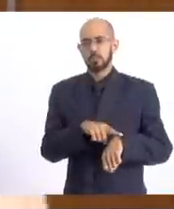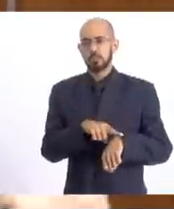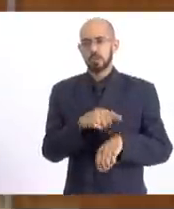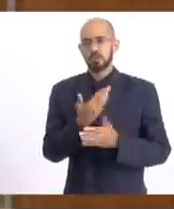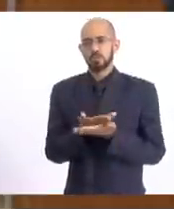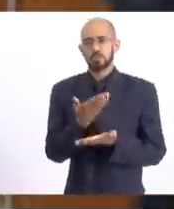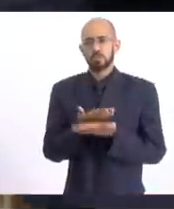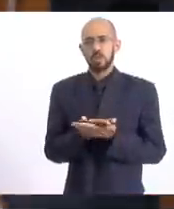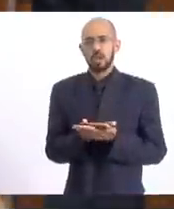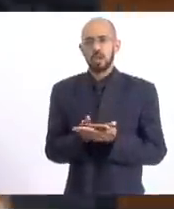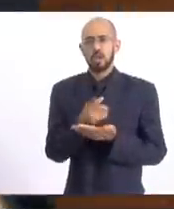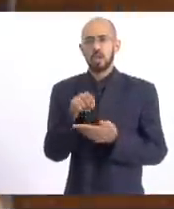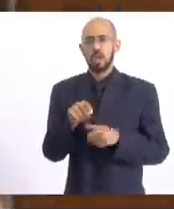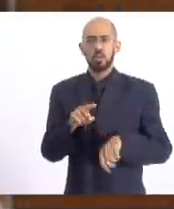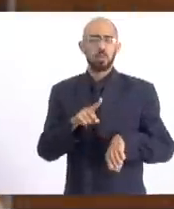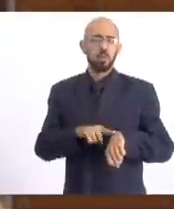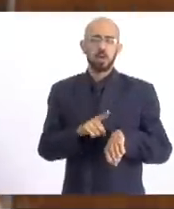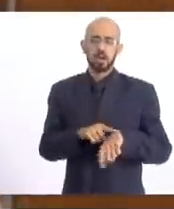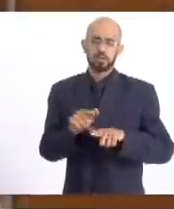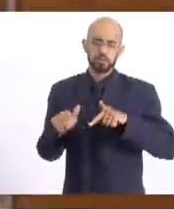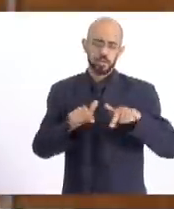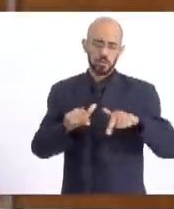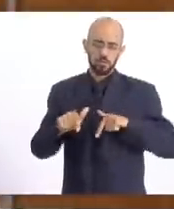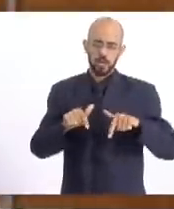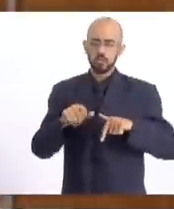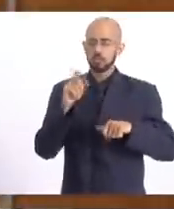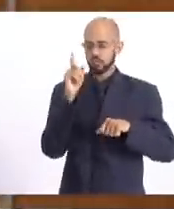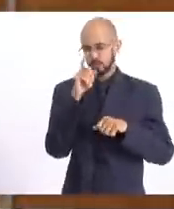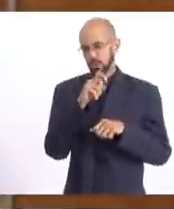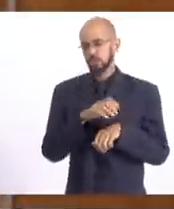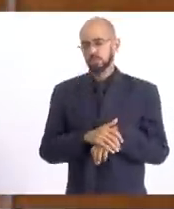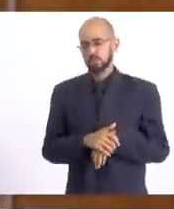É uma escala apertada. Então, assim, eu não vou aqui enumerar